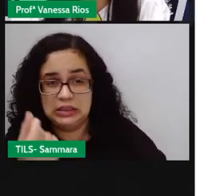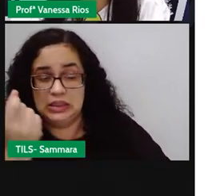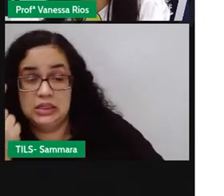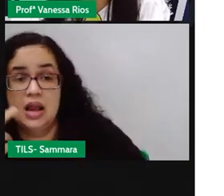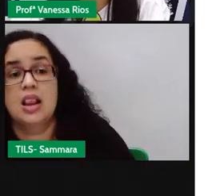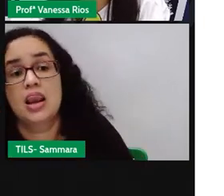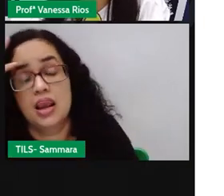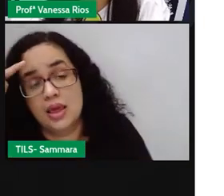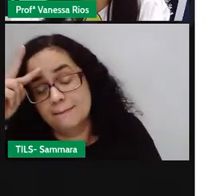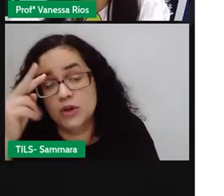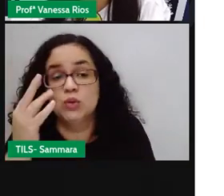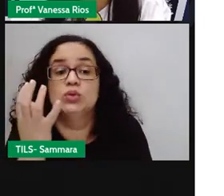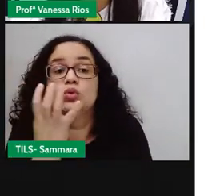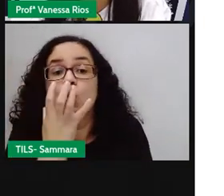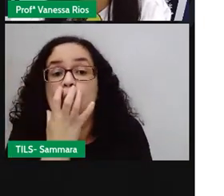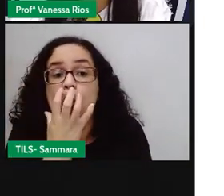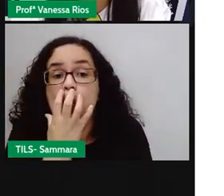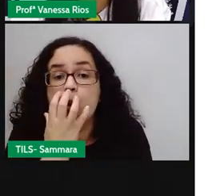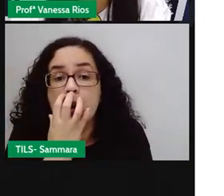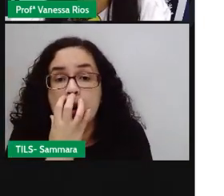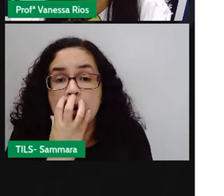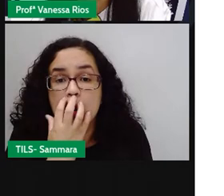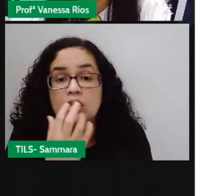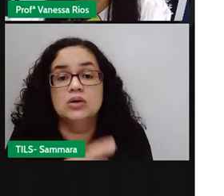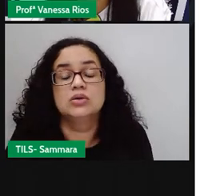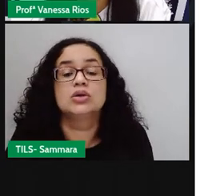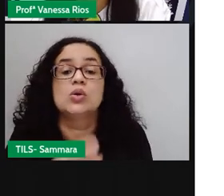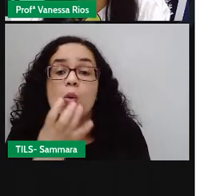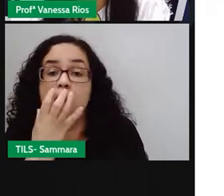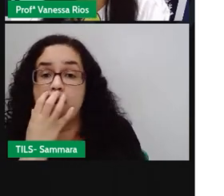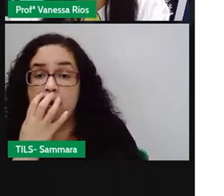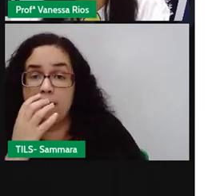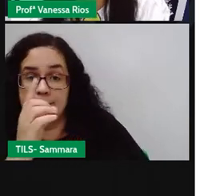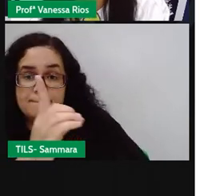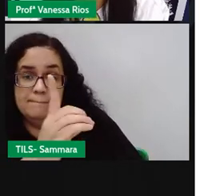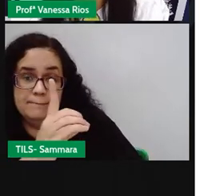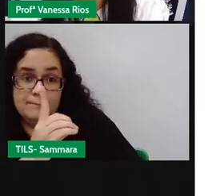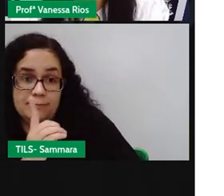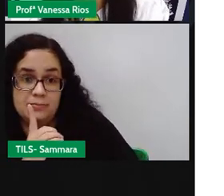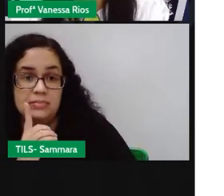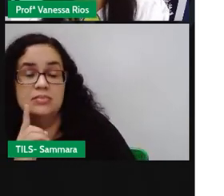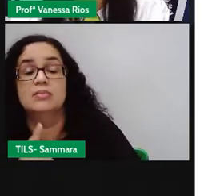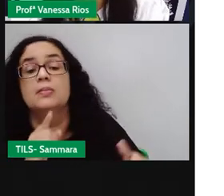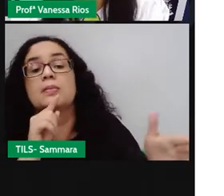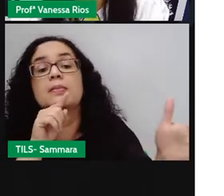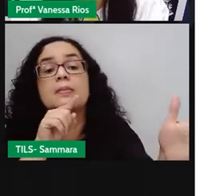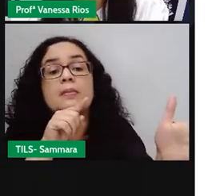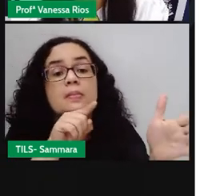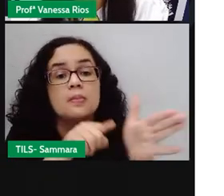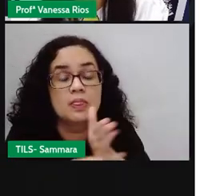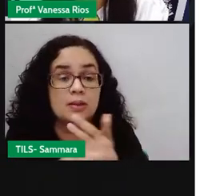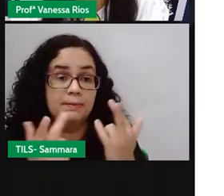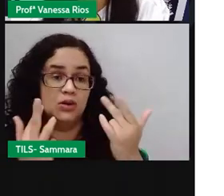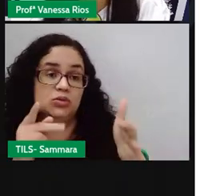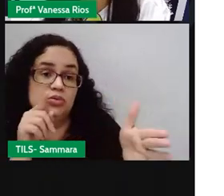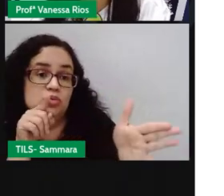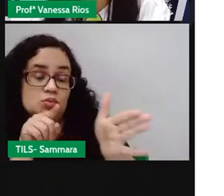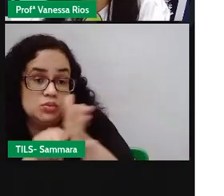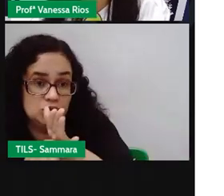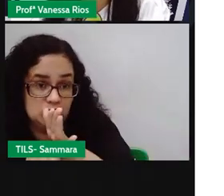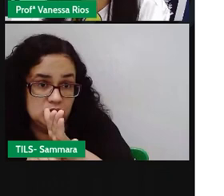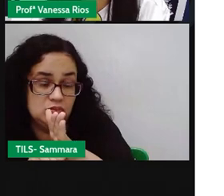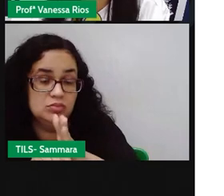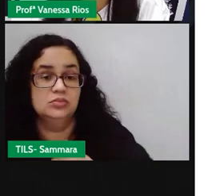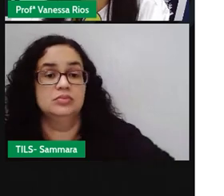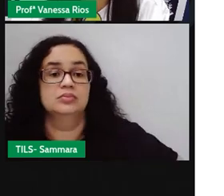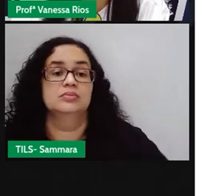esquisito, lembrou-se do cachorro. Foi justamente a hora em que o bicho apareceu e foi fazendo as mesmas perguntas